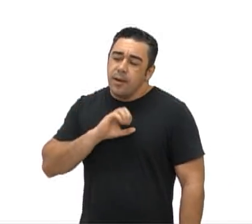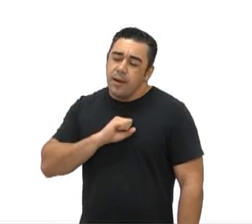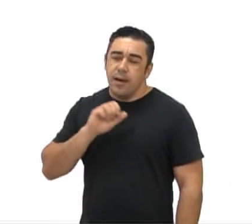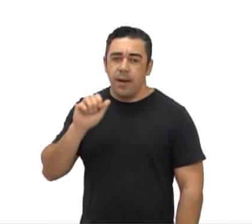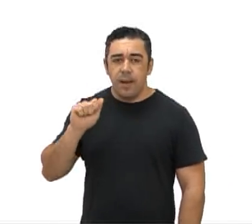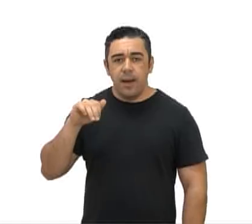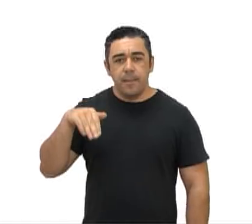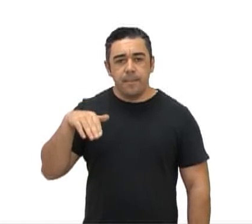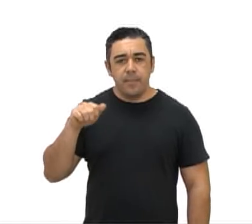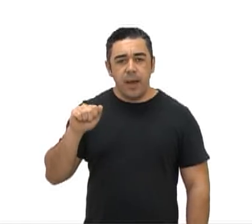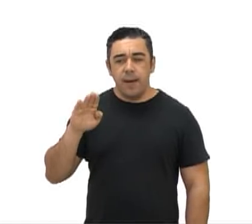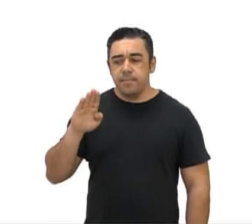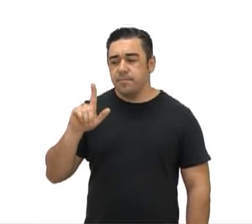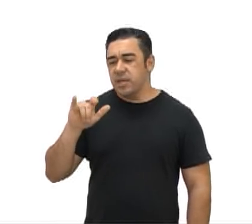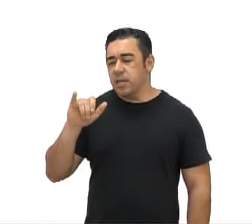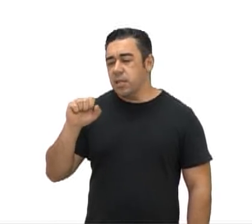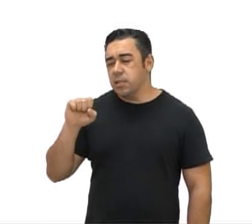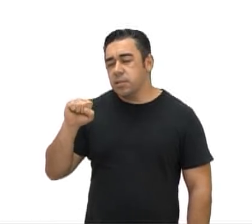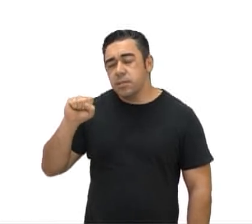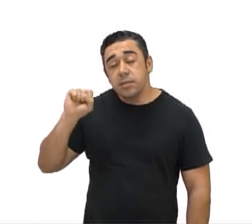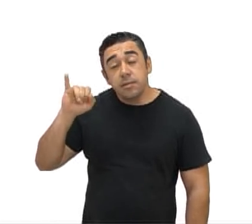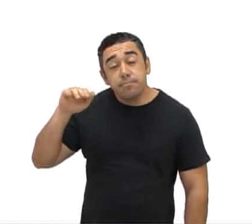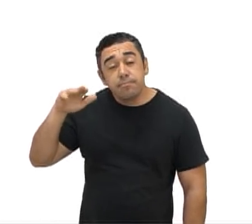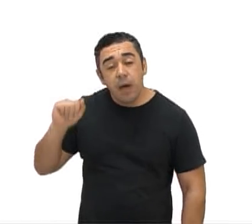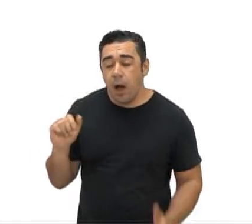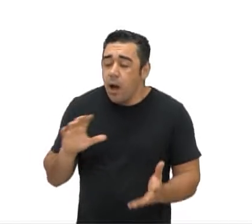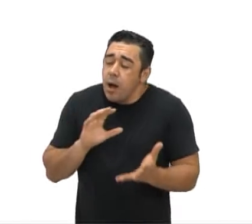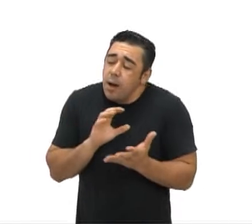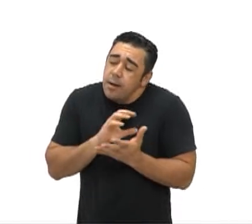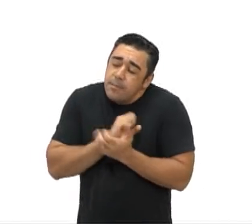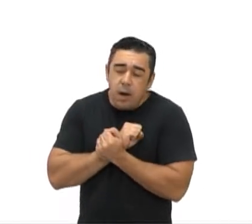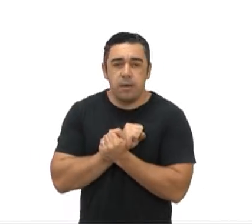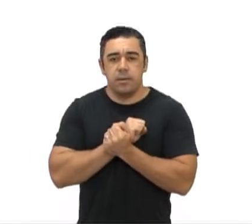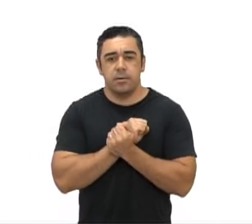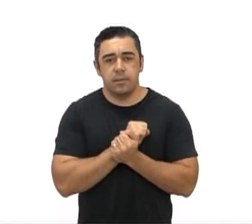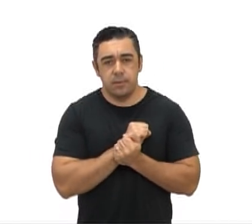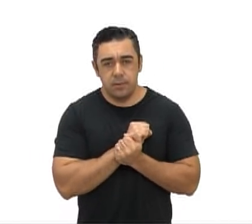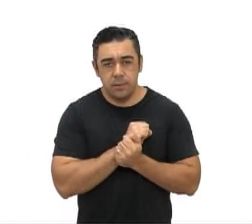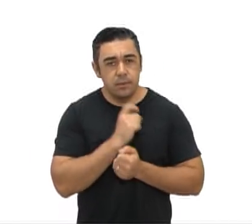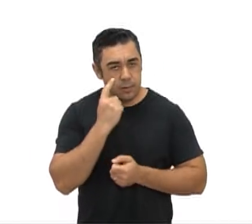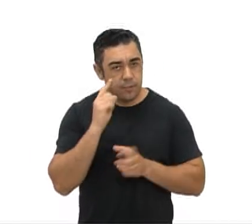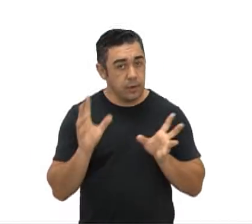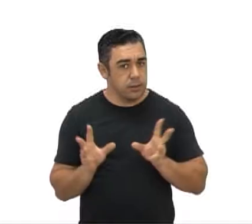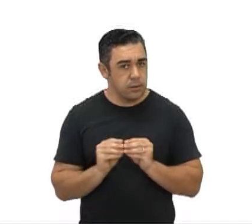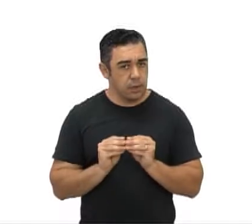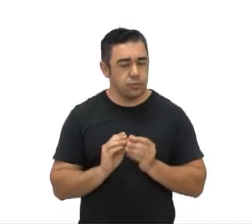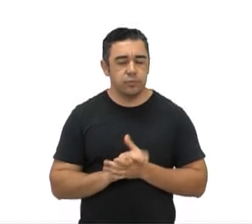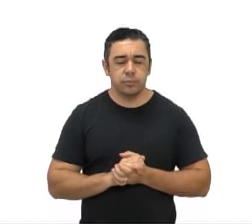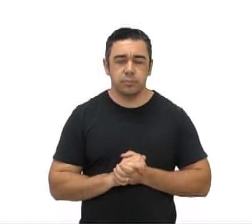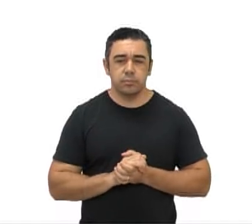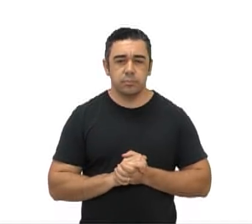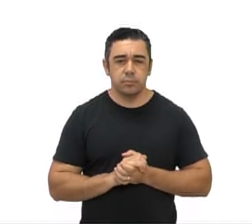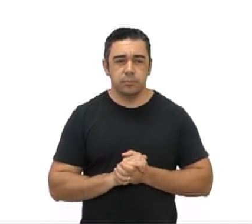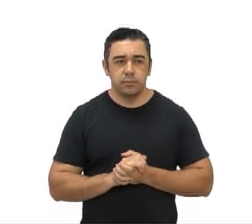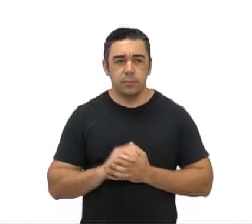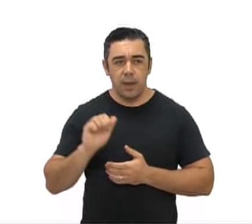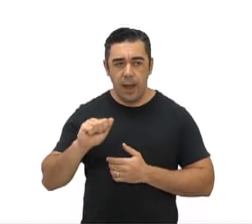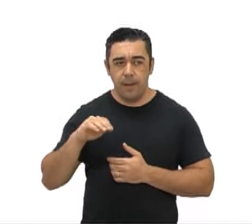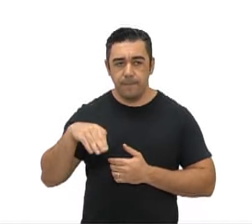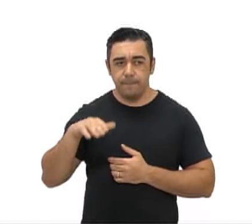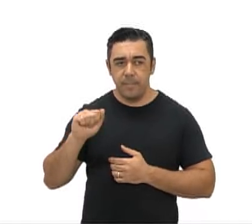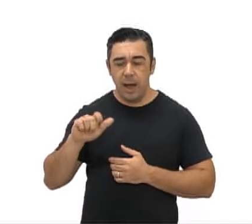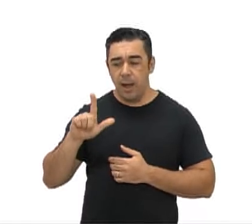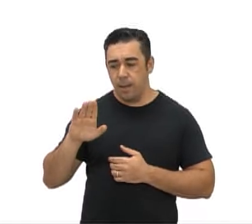né? Ela é muito amável se fosse no analítico, né? Mas eu estou pedindo para vocês o sintético. Então, ela é